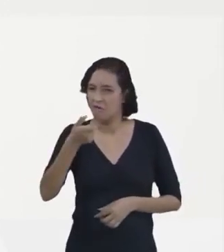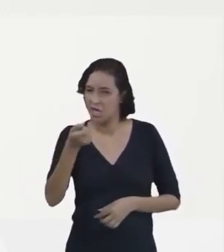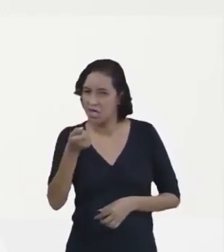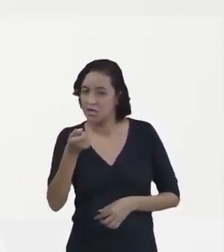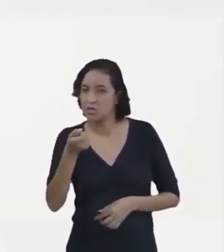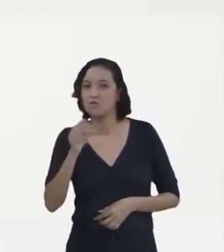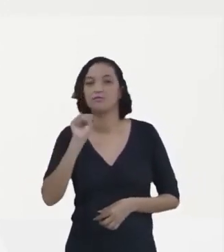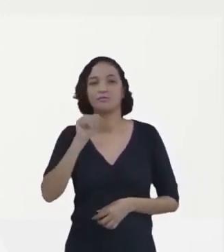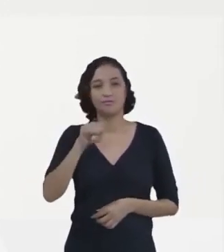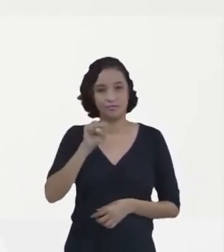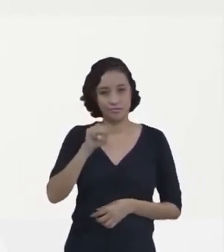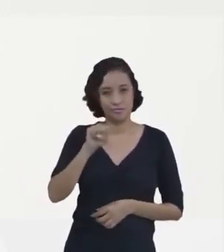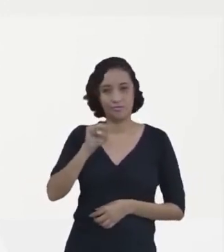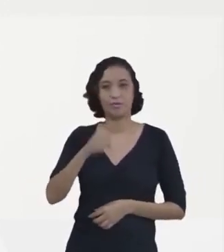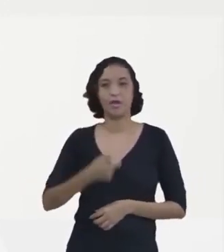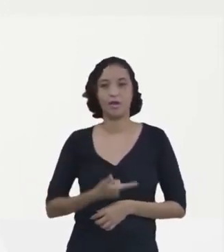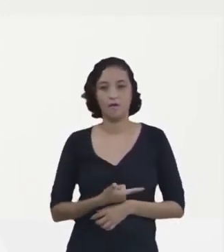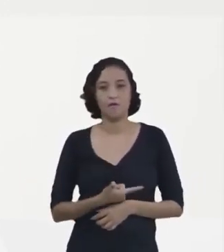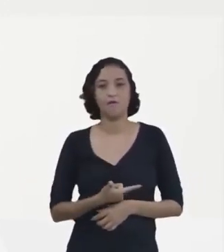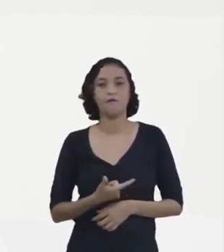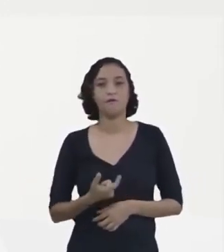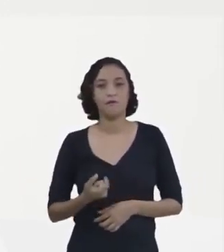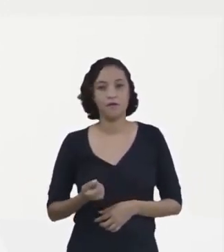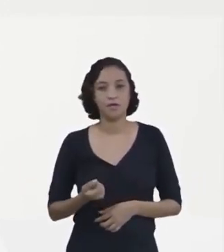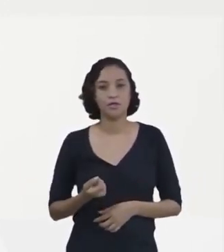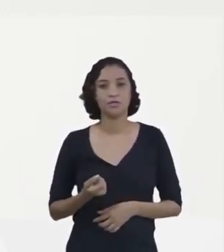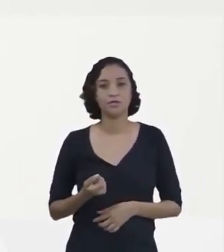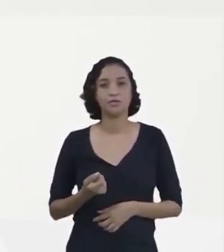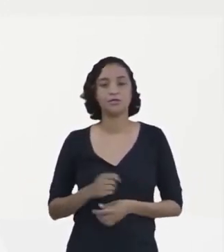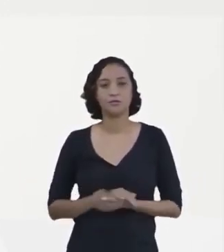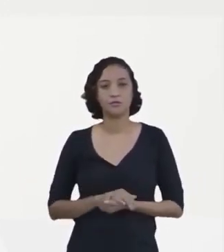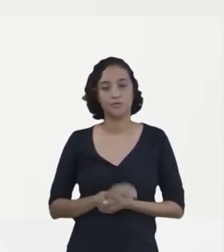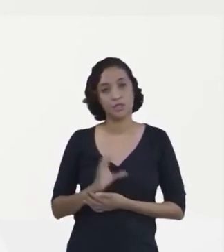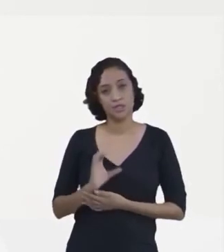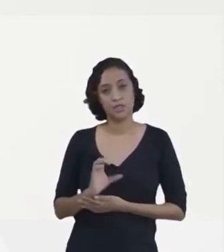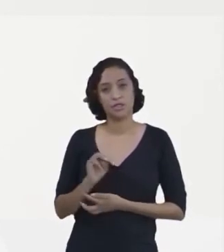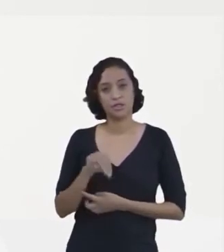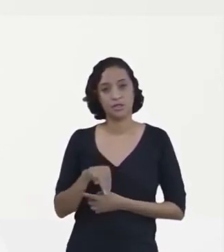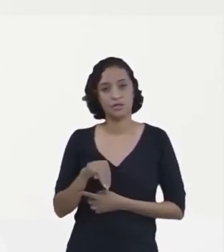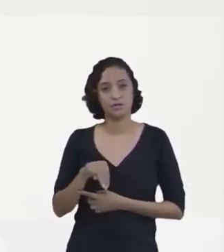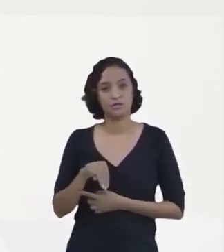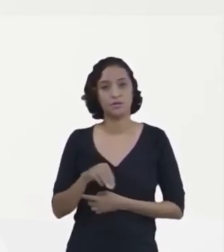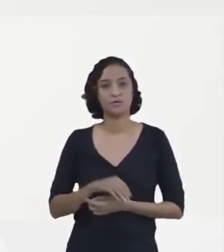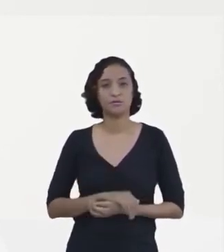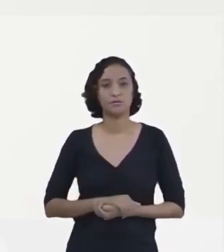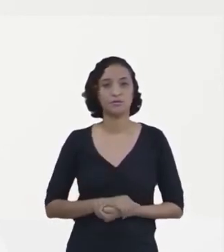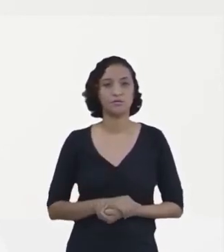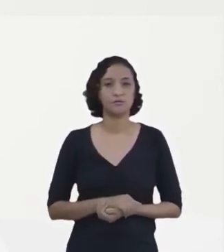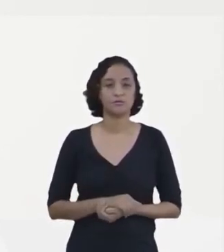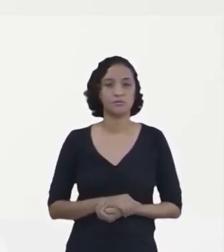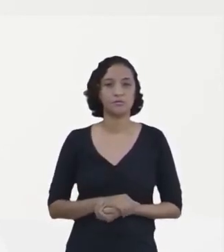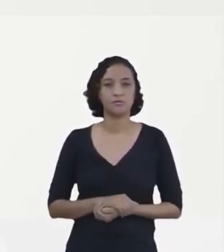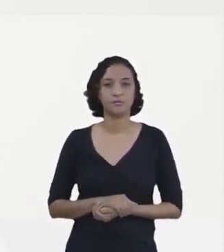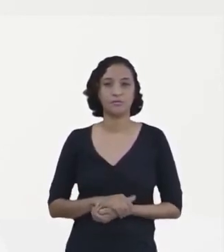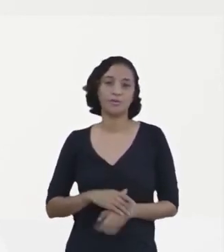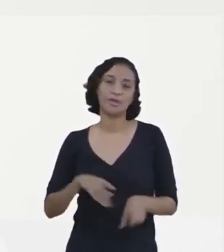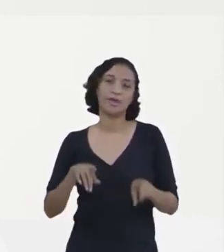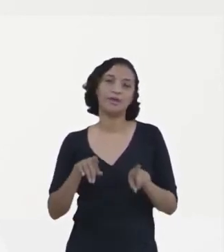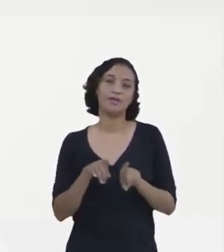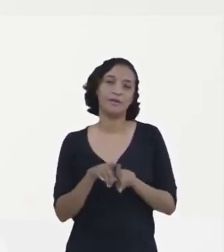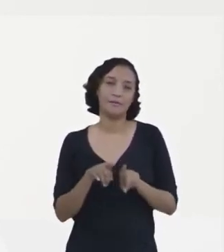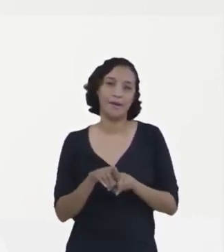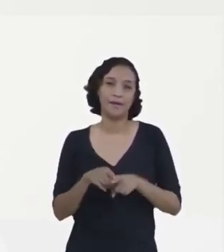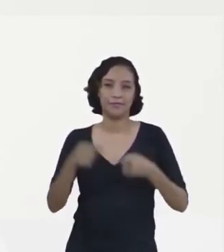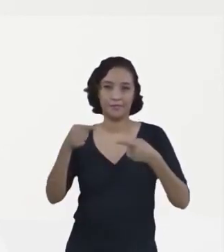20 centímetros. Então, essa medida, 20 centímetros. Além da trena,